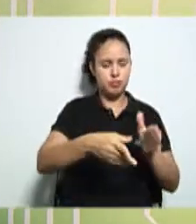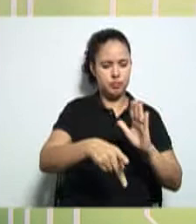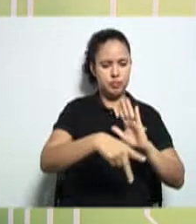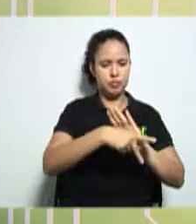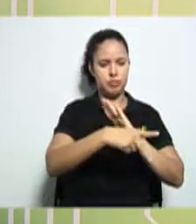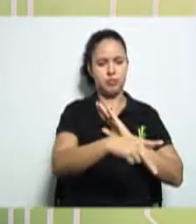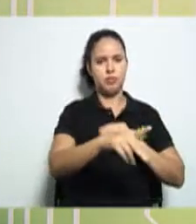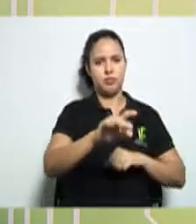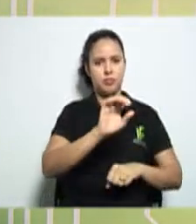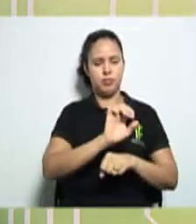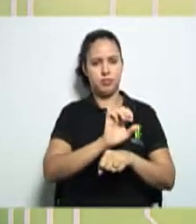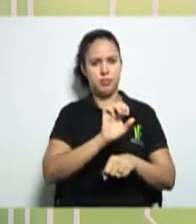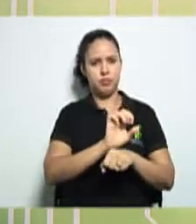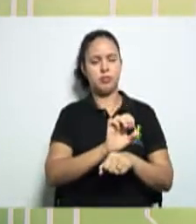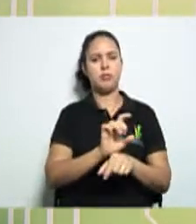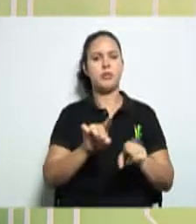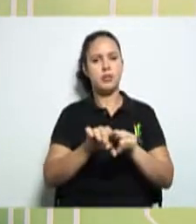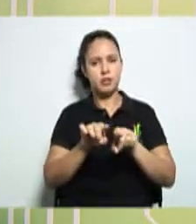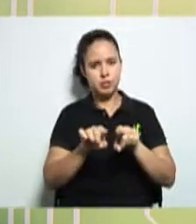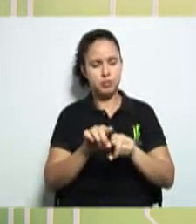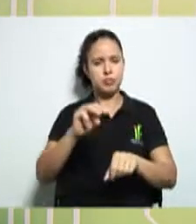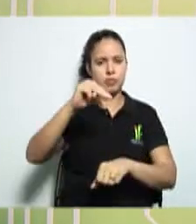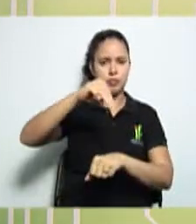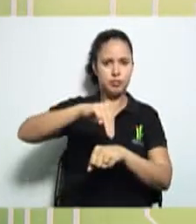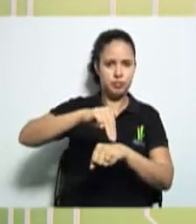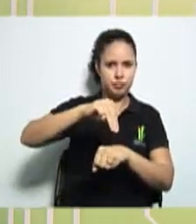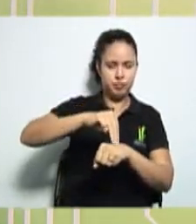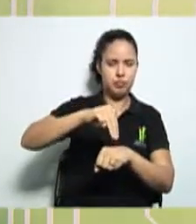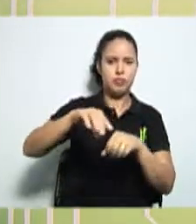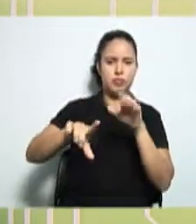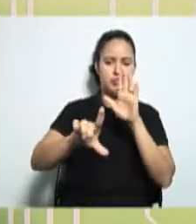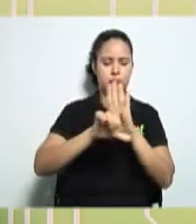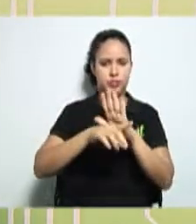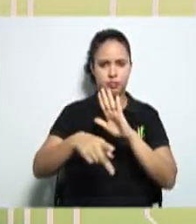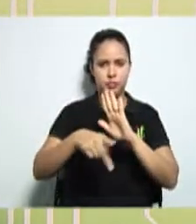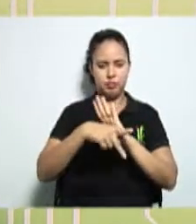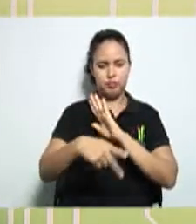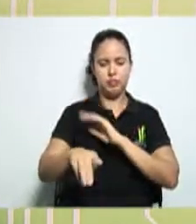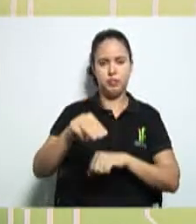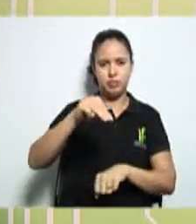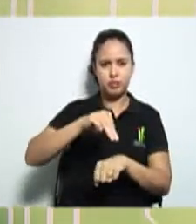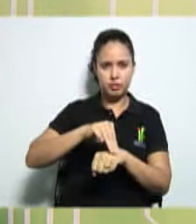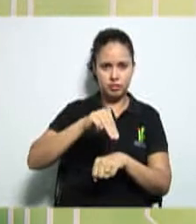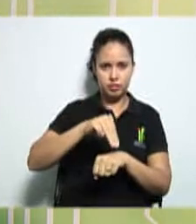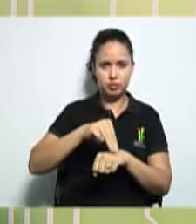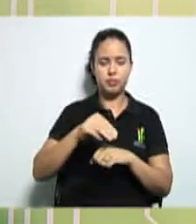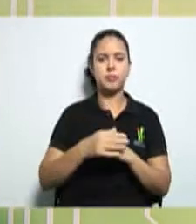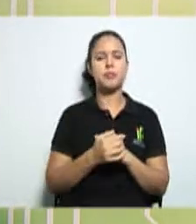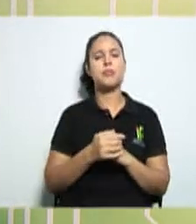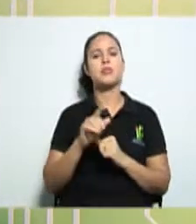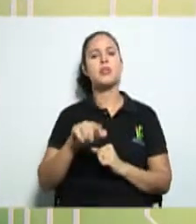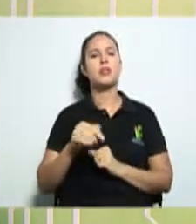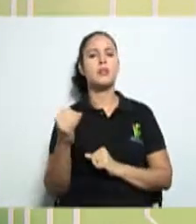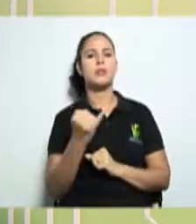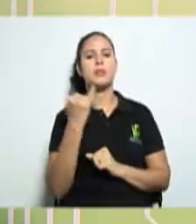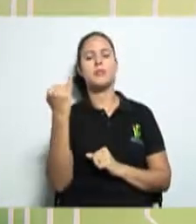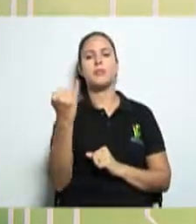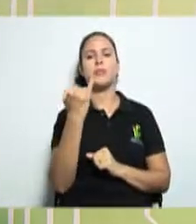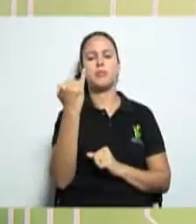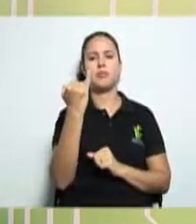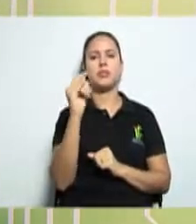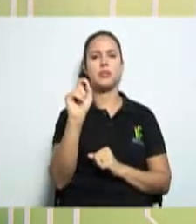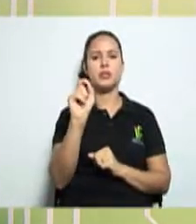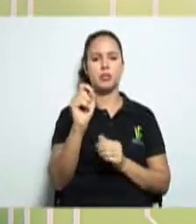do Estado. Nós temos também no município, que são as legislações do município. Então, é importante a gente definir